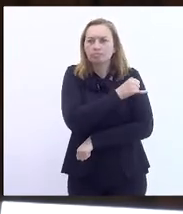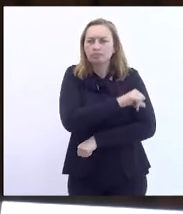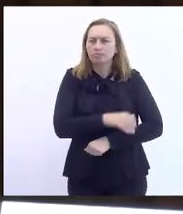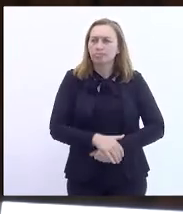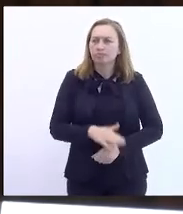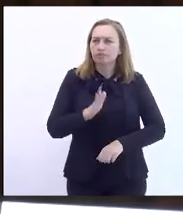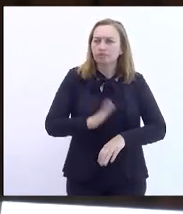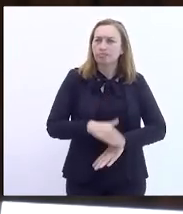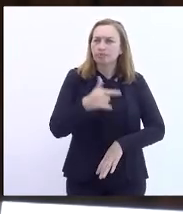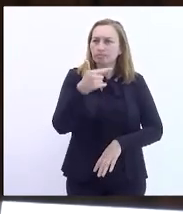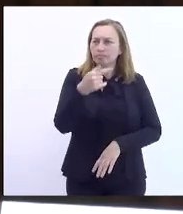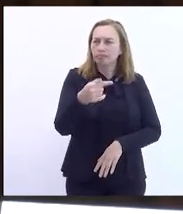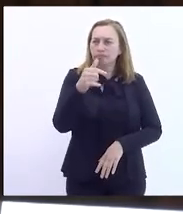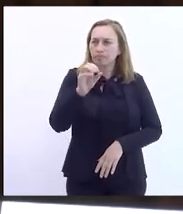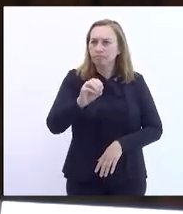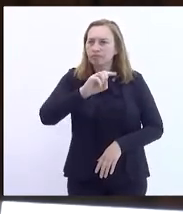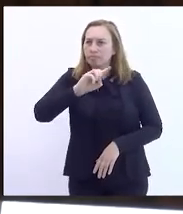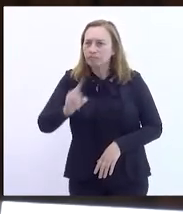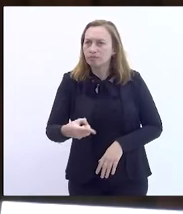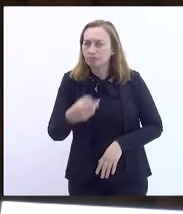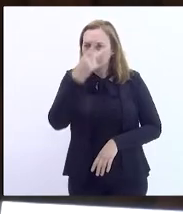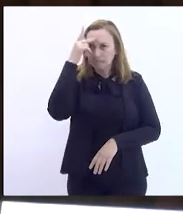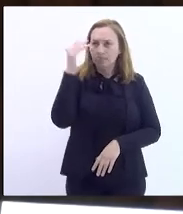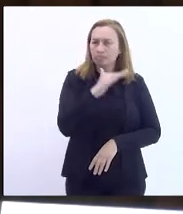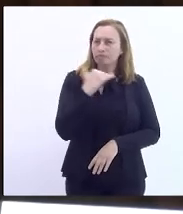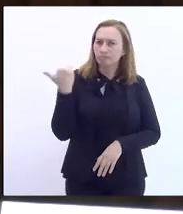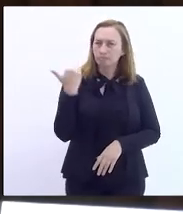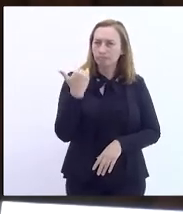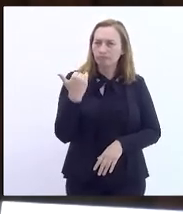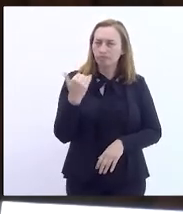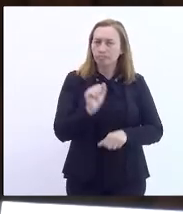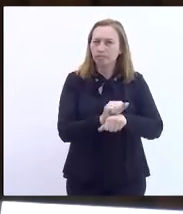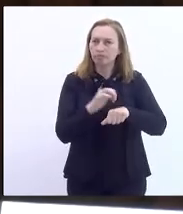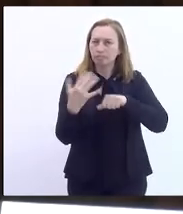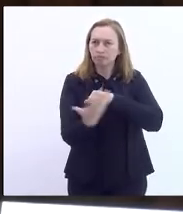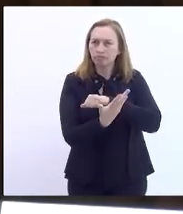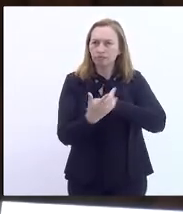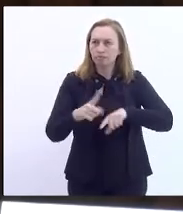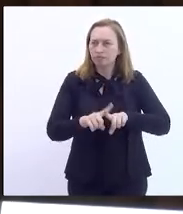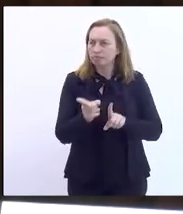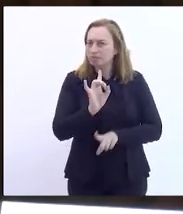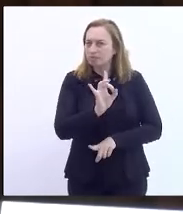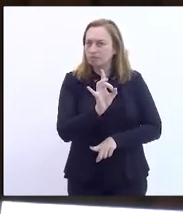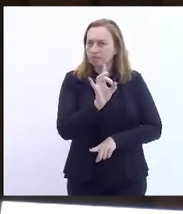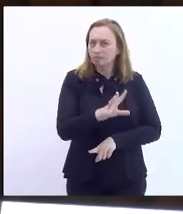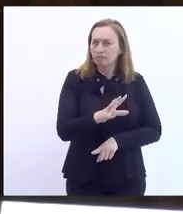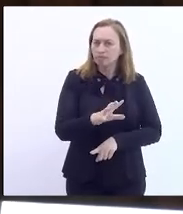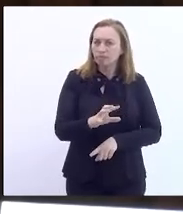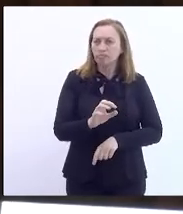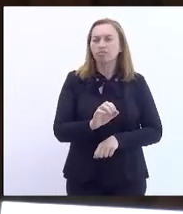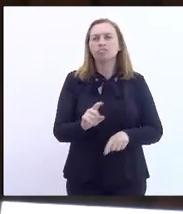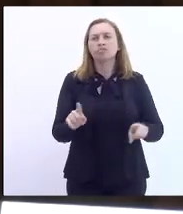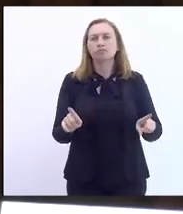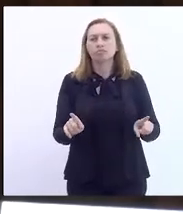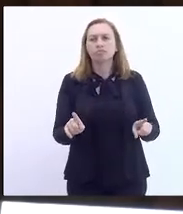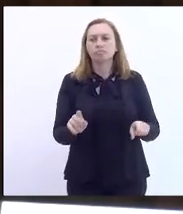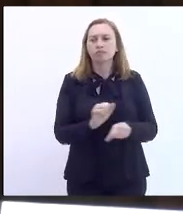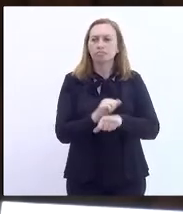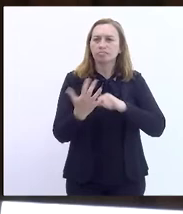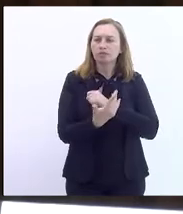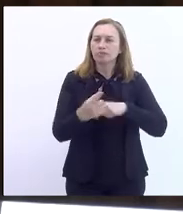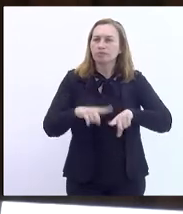Janeiro mais de 70 mil pessoas que morreram com a corrigida 9 mas não só convide morreram também